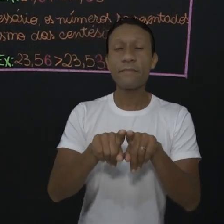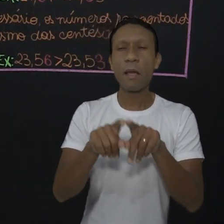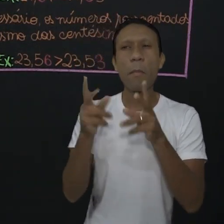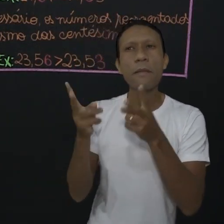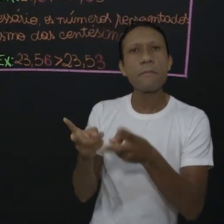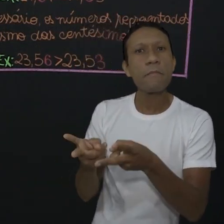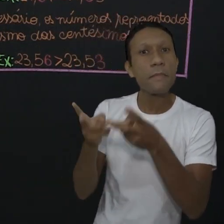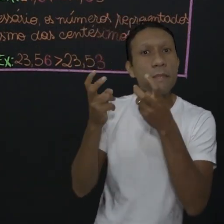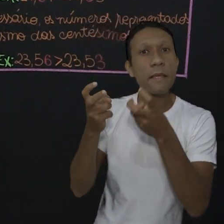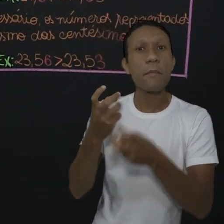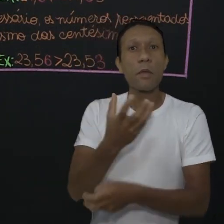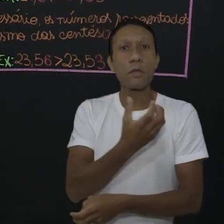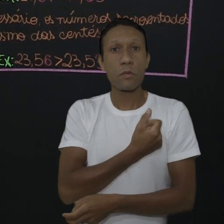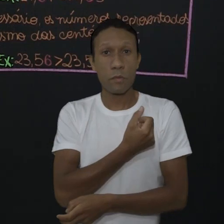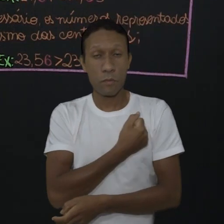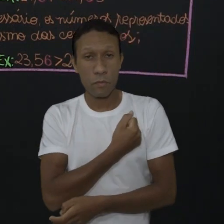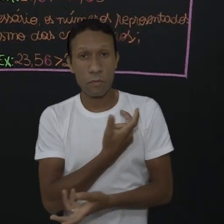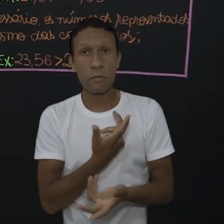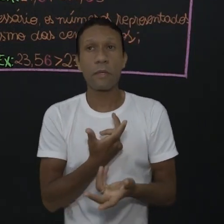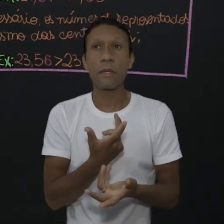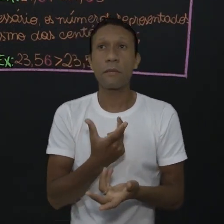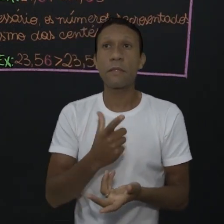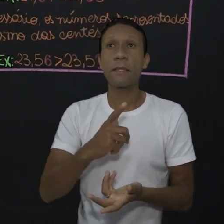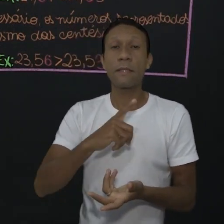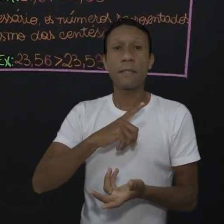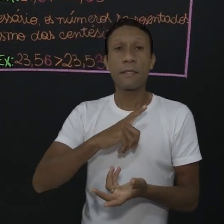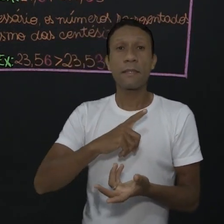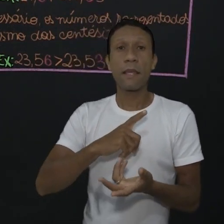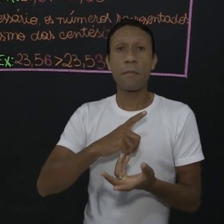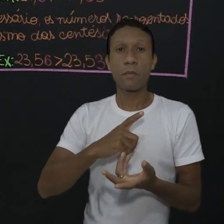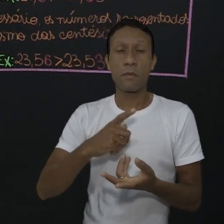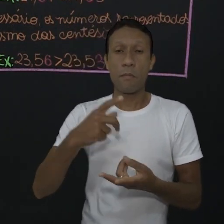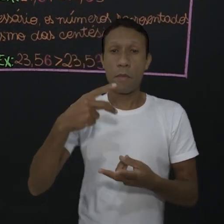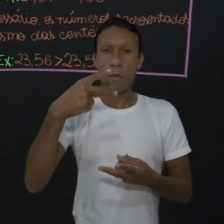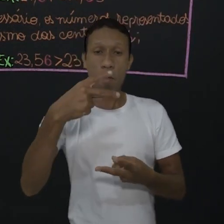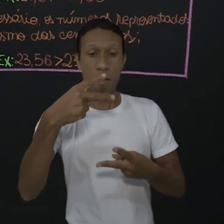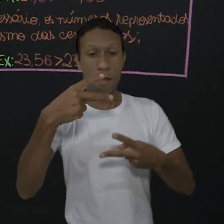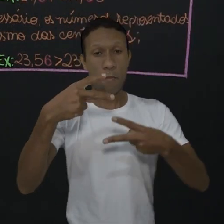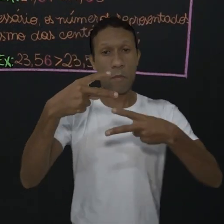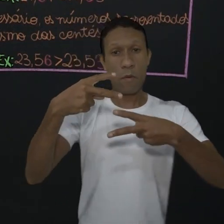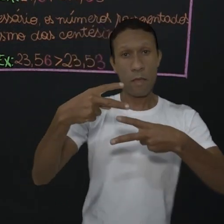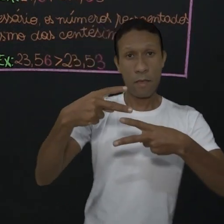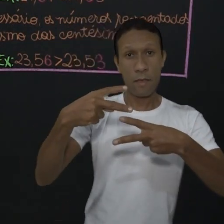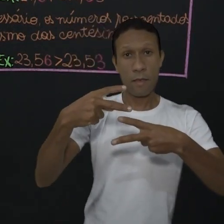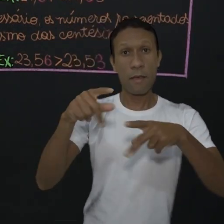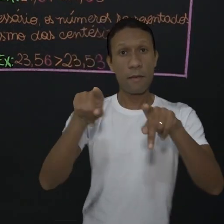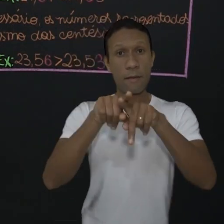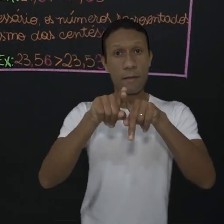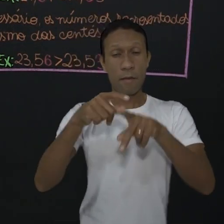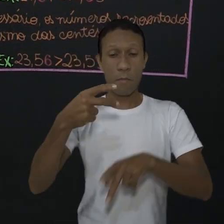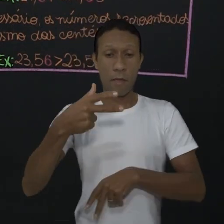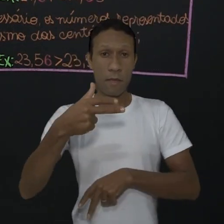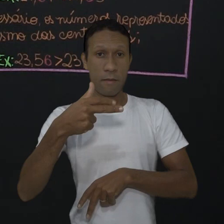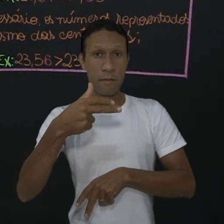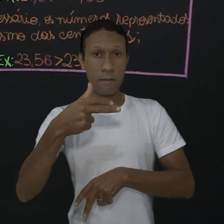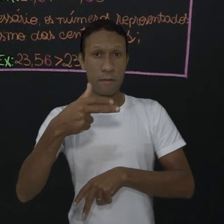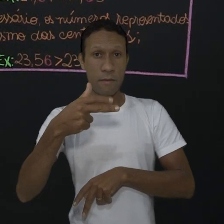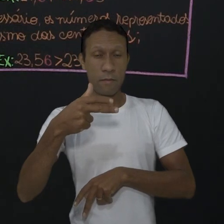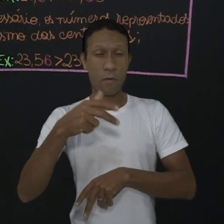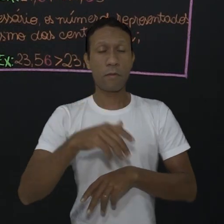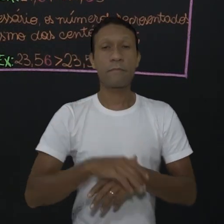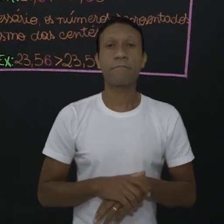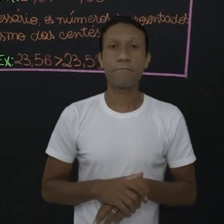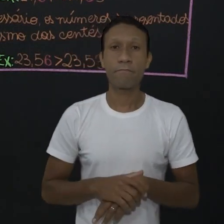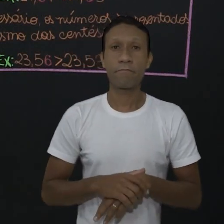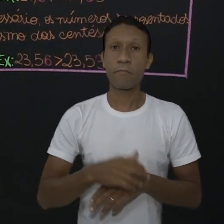de reconhecer esses números decimais, nós trabalhamos também os 3 símbolos de comparação entre eles,